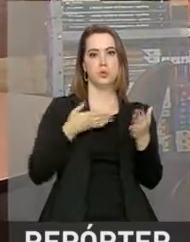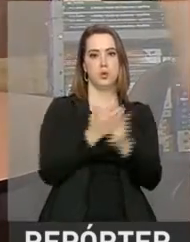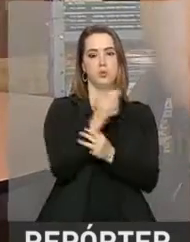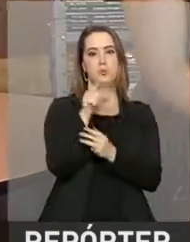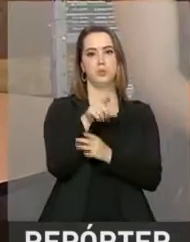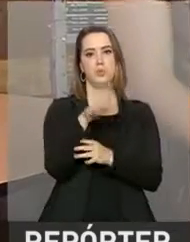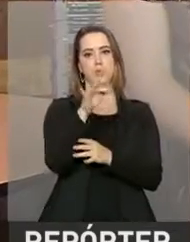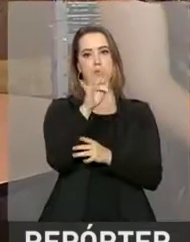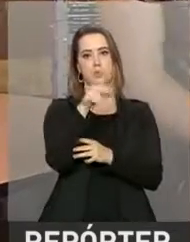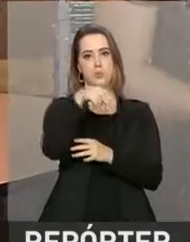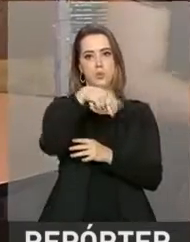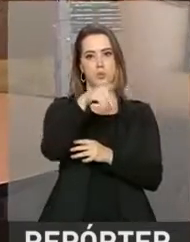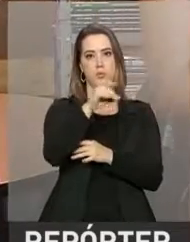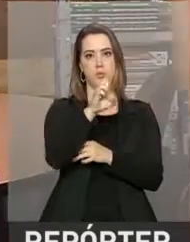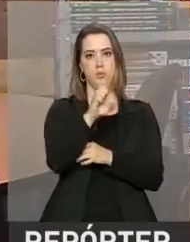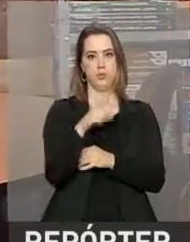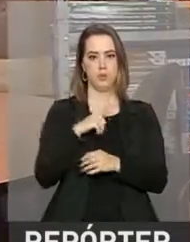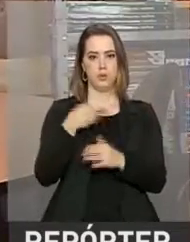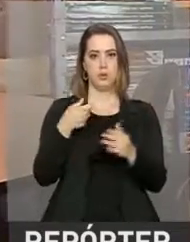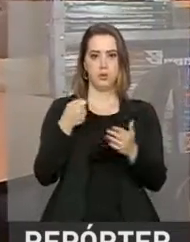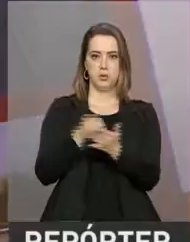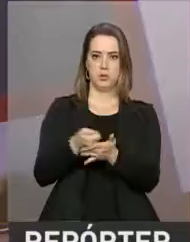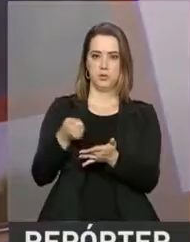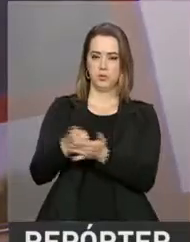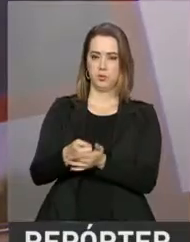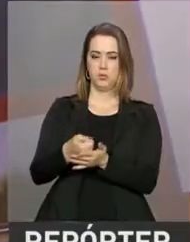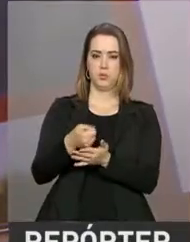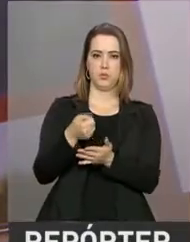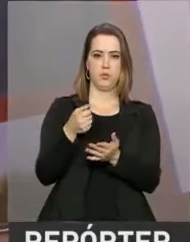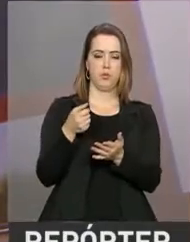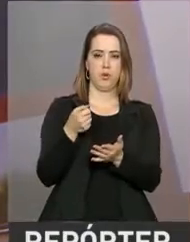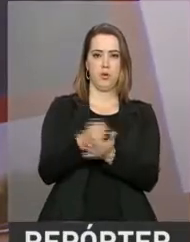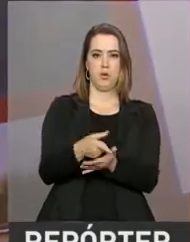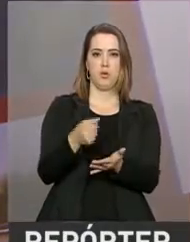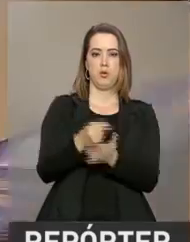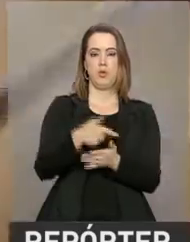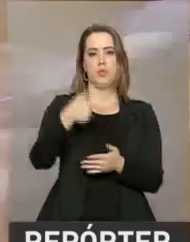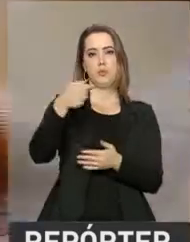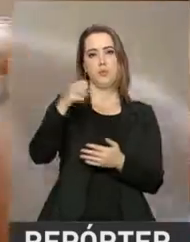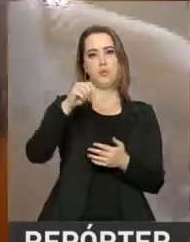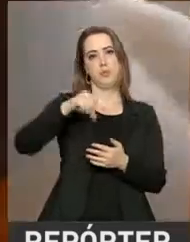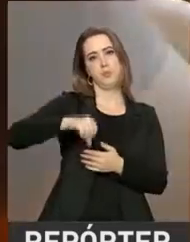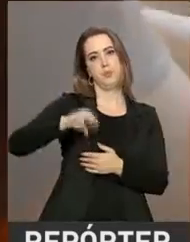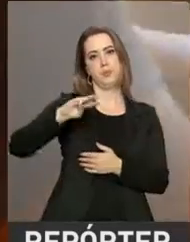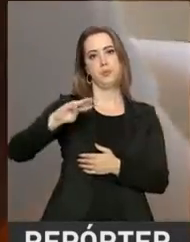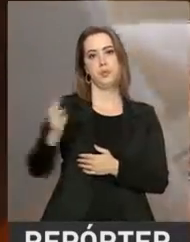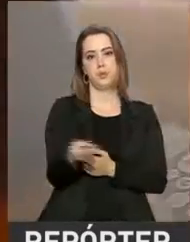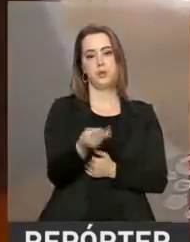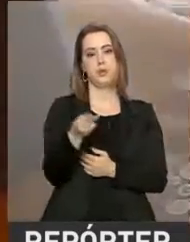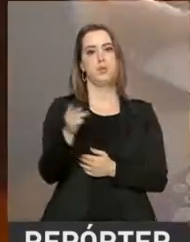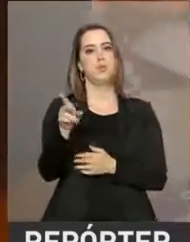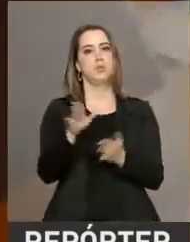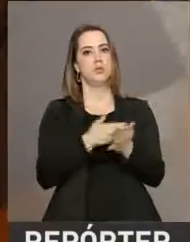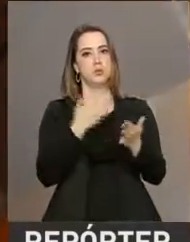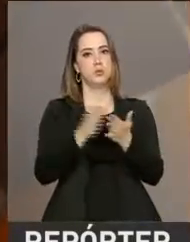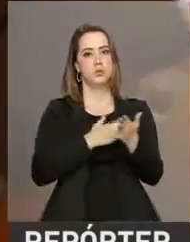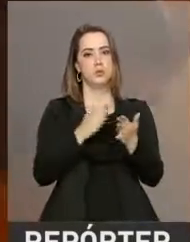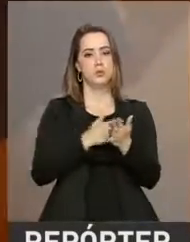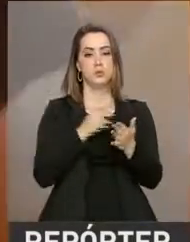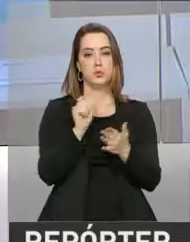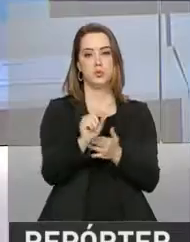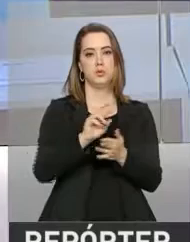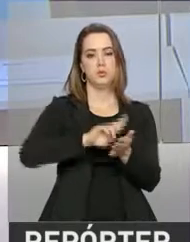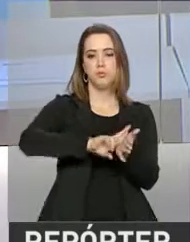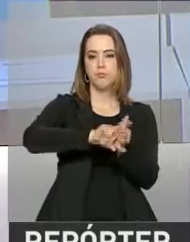o Fundo Nacional da Educação, é comprar cerca de 79 milhões de exemplares de livros para 10 milhões e meio de